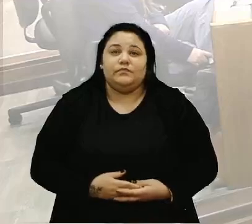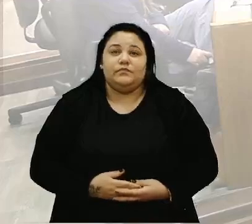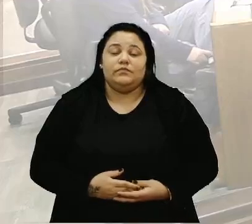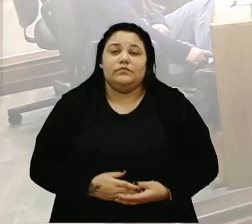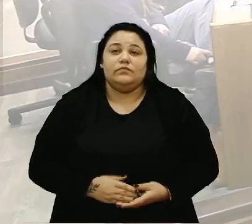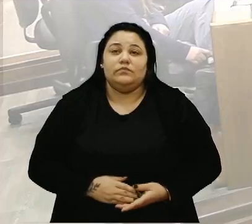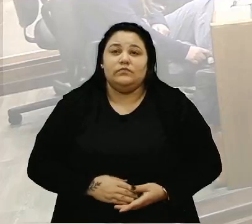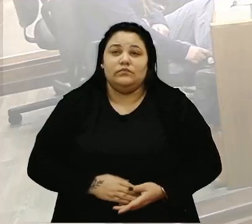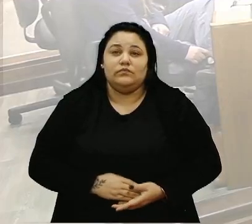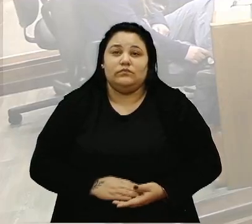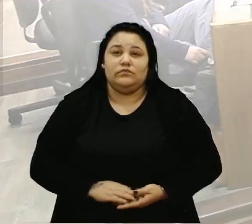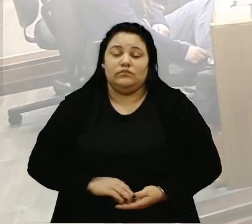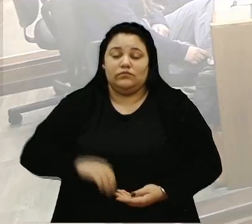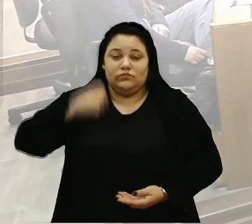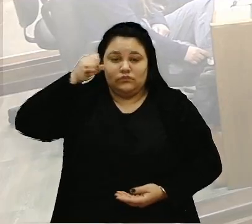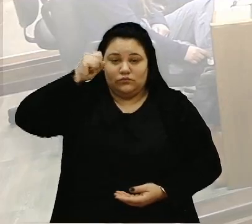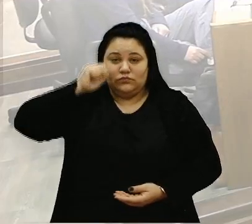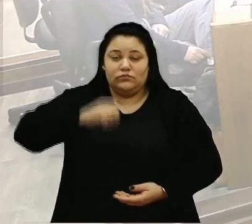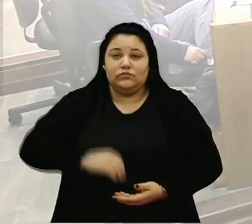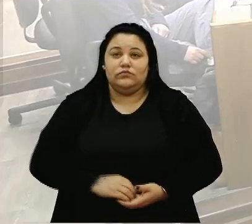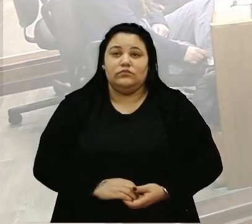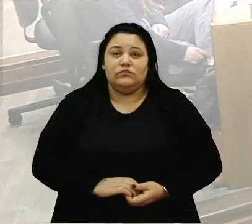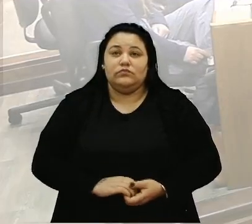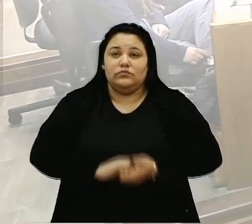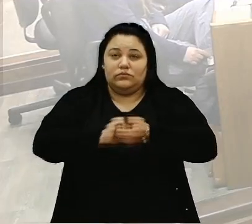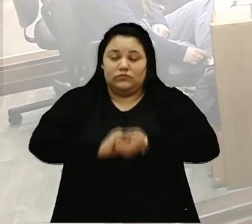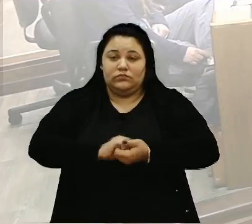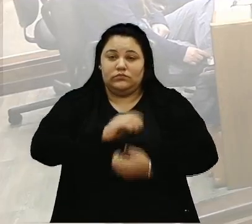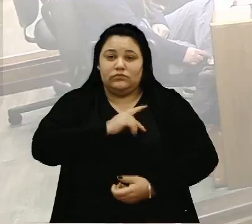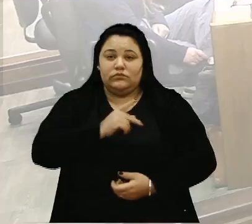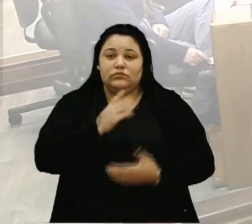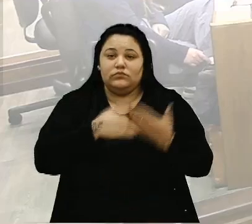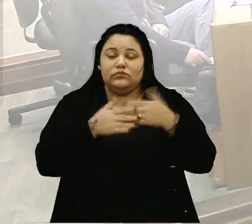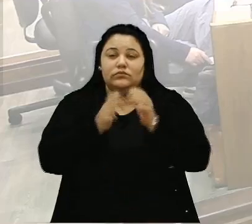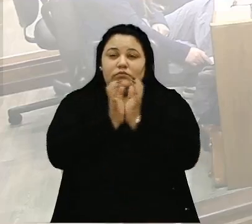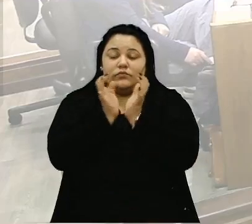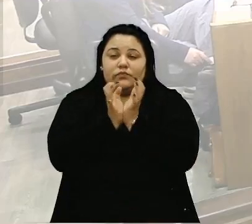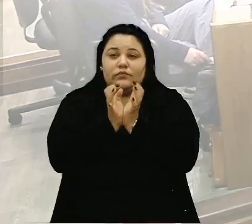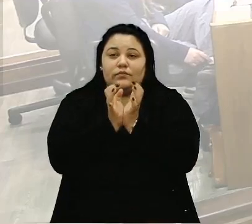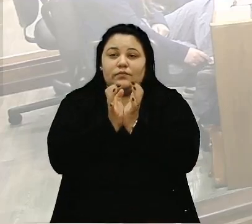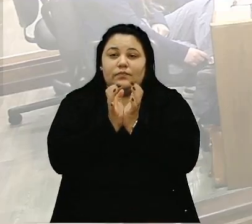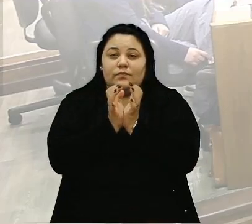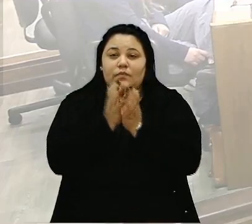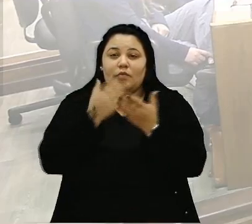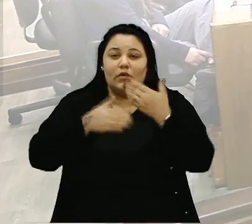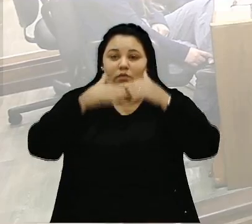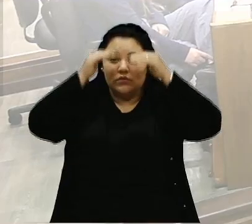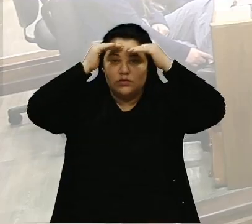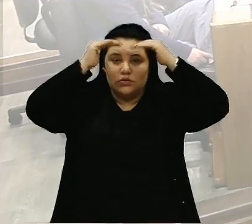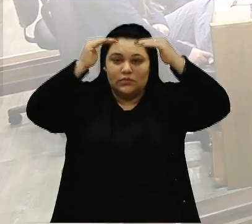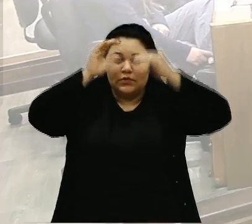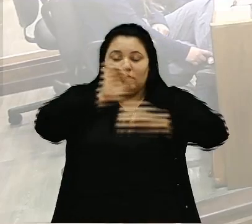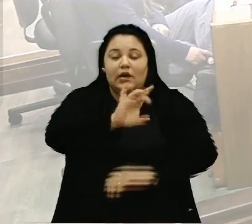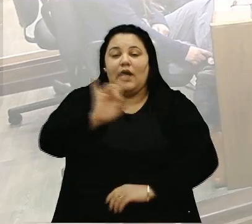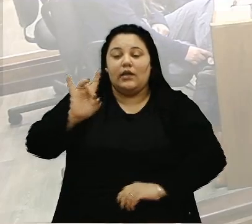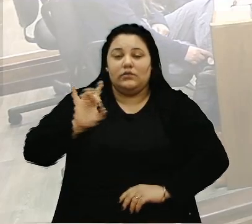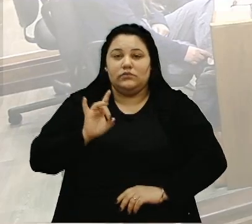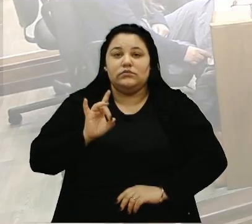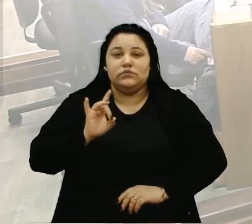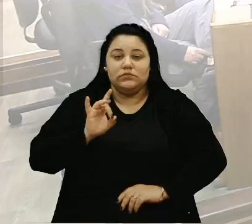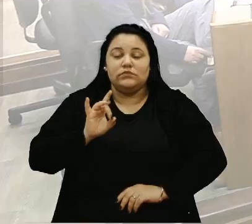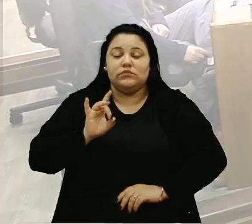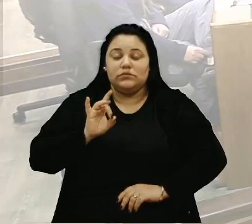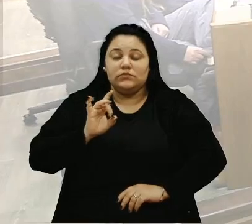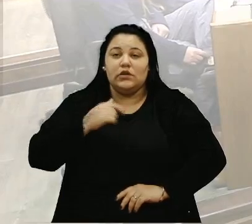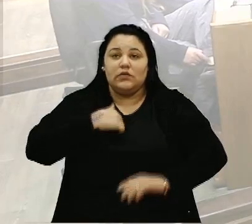Love Xuxa. Obrigado, presidente. Cumprimento a presidente, demais colegas. Com todo respeito a cada um colega, respeito a cada